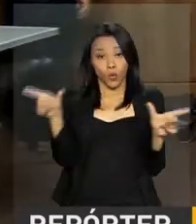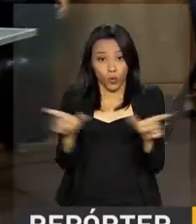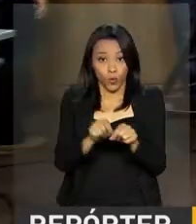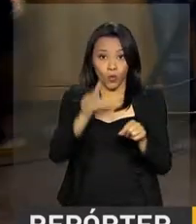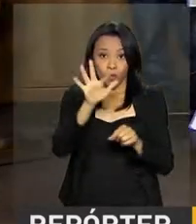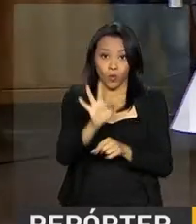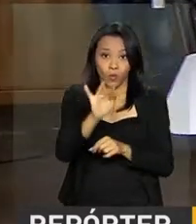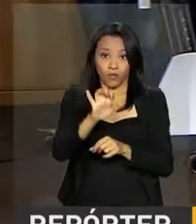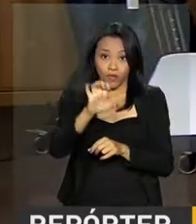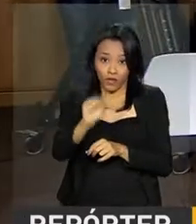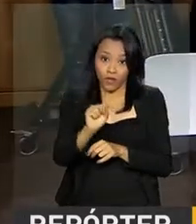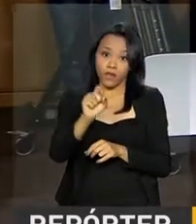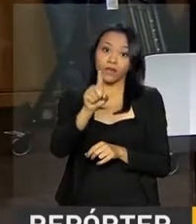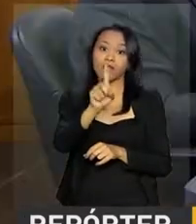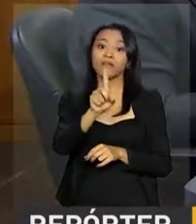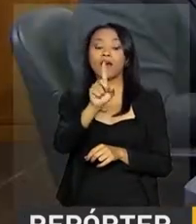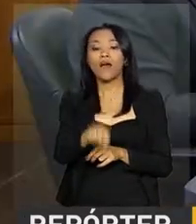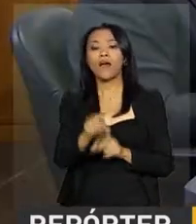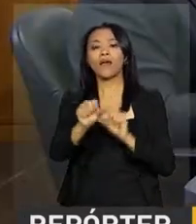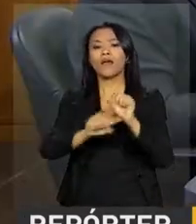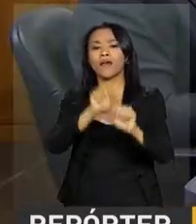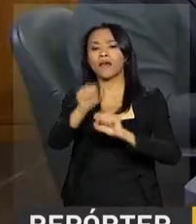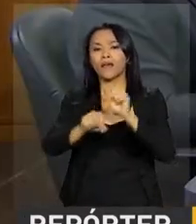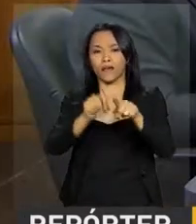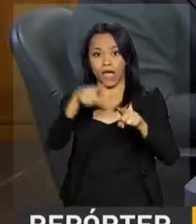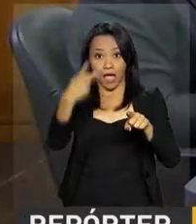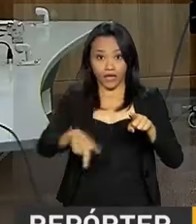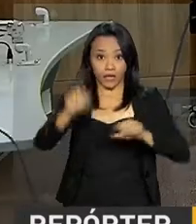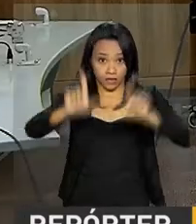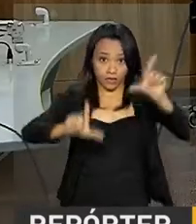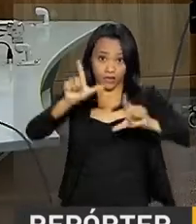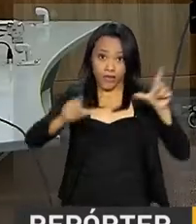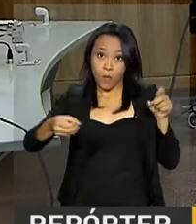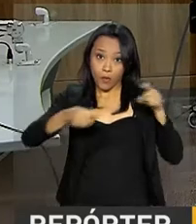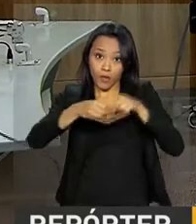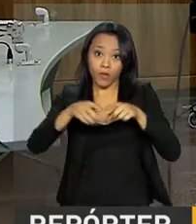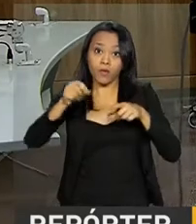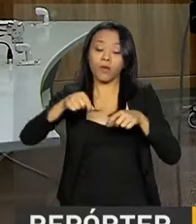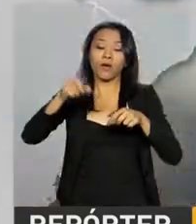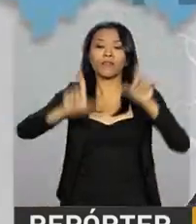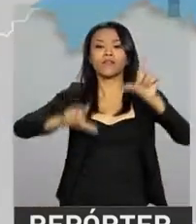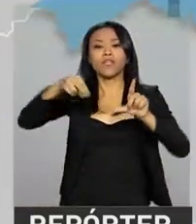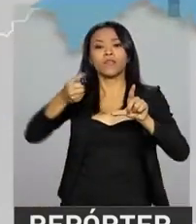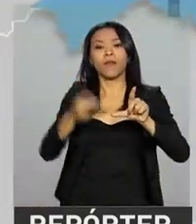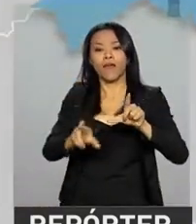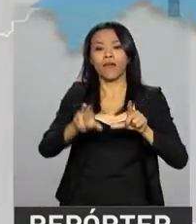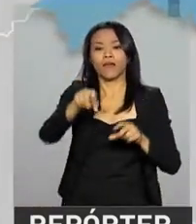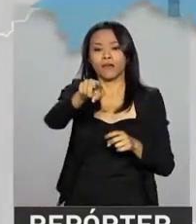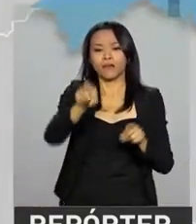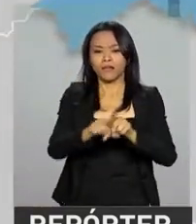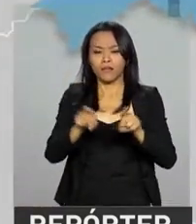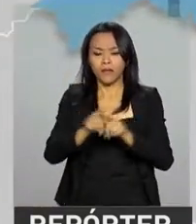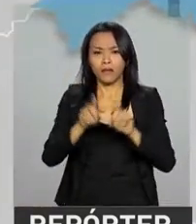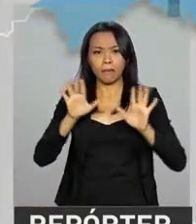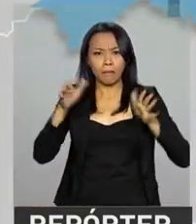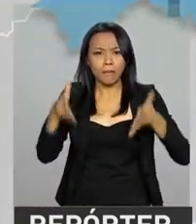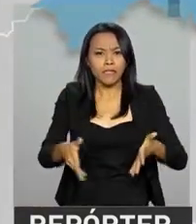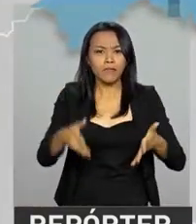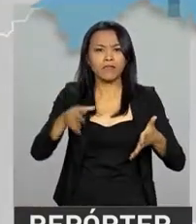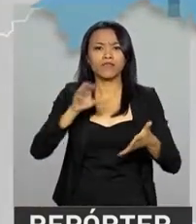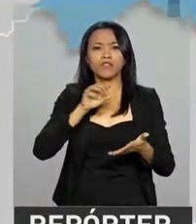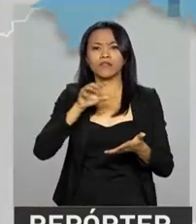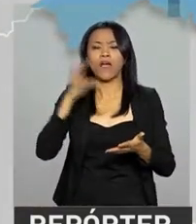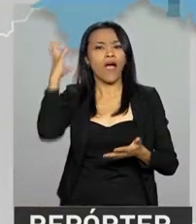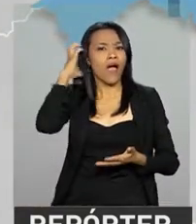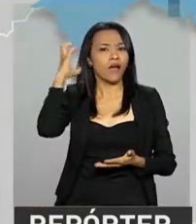da Secretaria de Comunicação Social da Presidência da República com a TVNBR e com a participação direta de